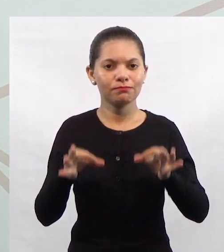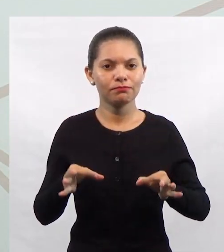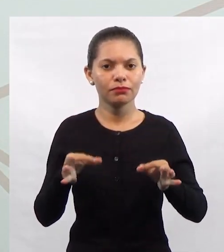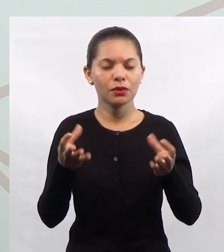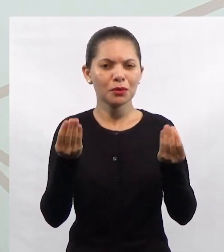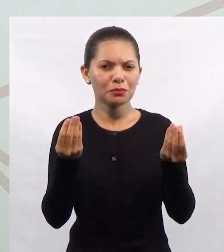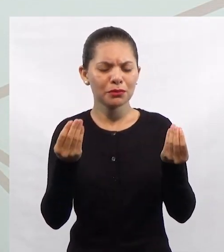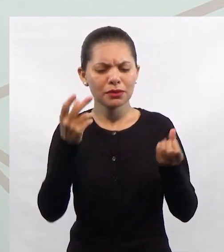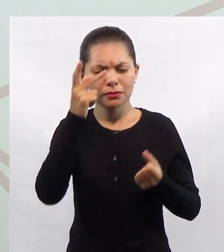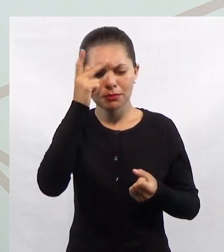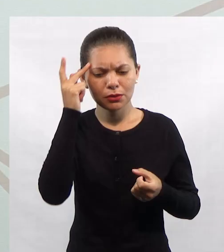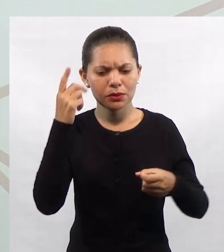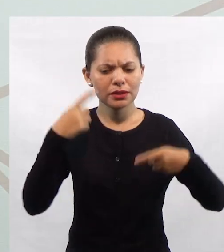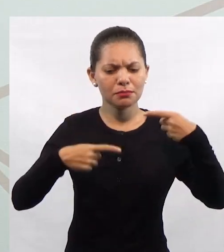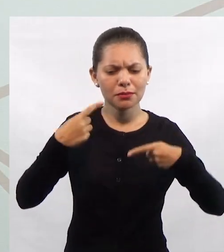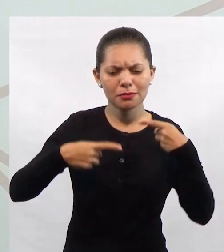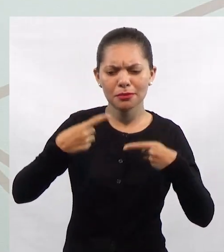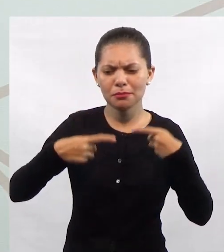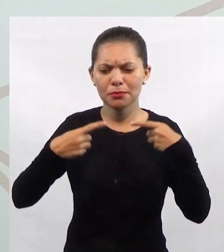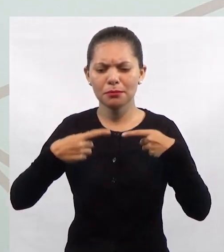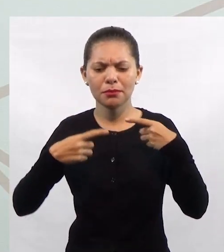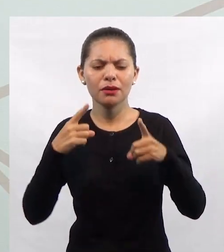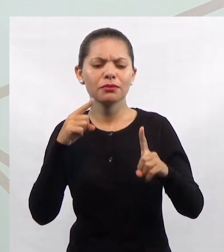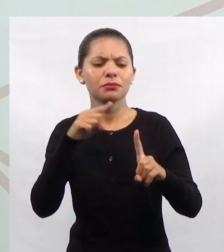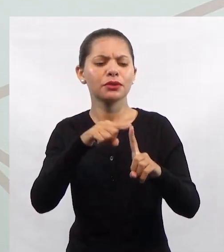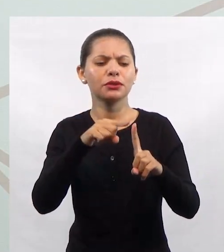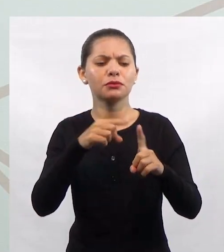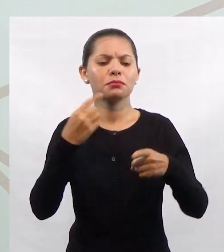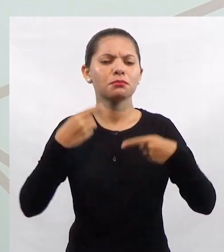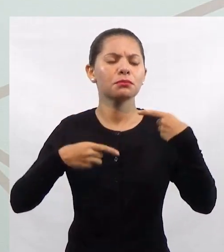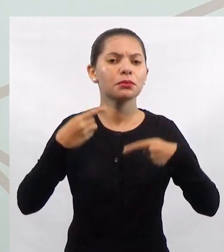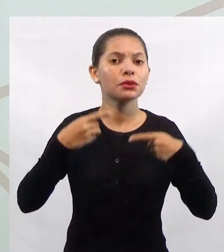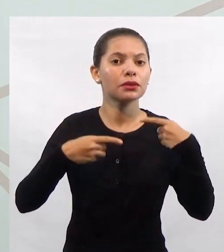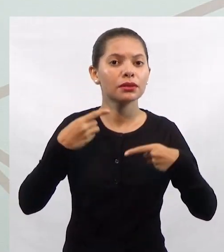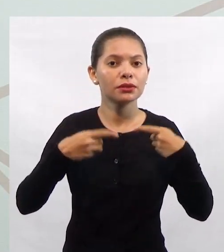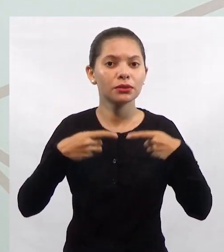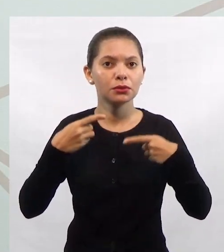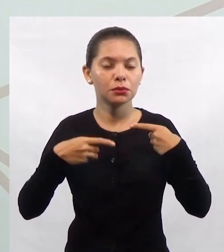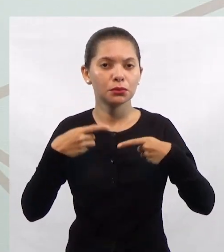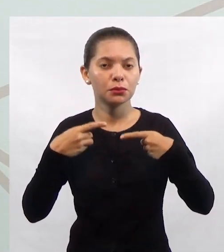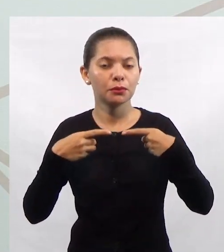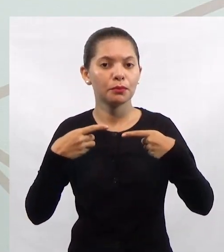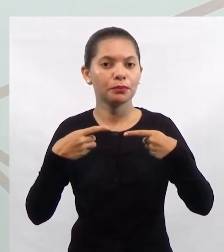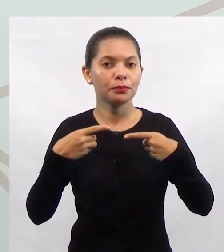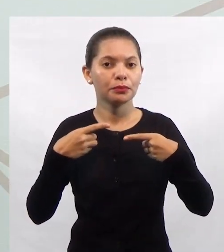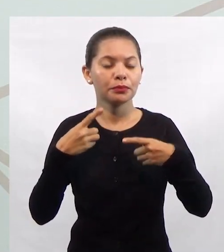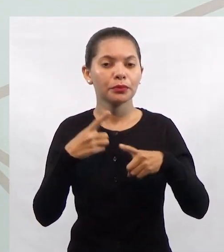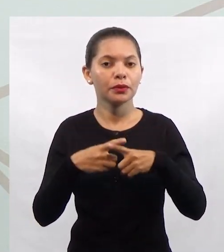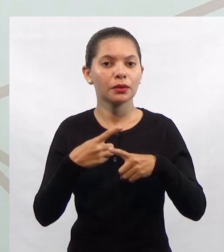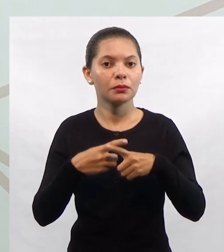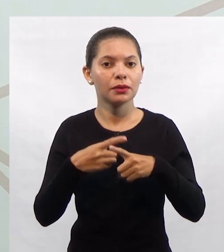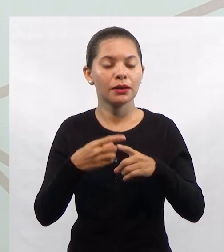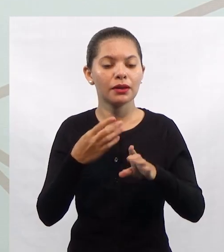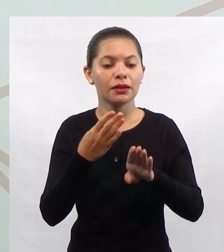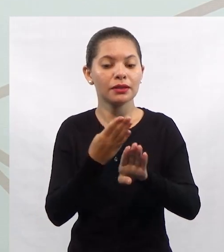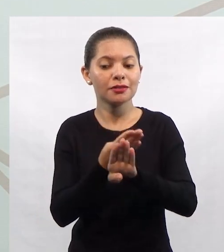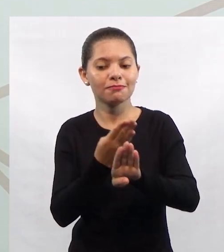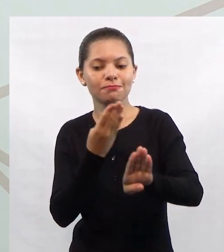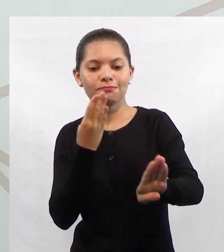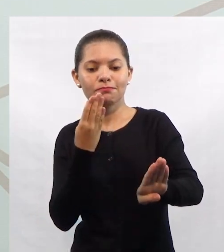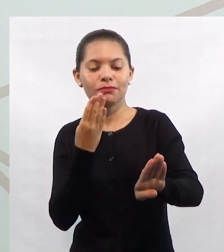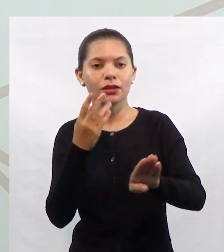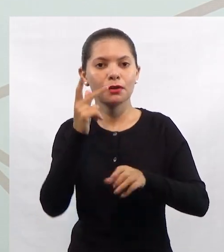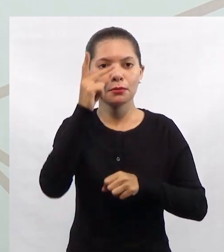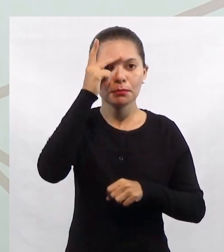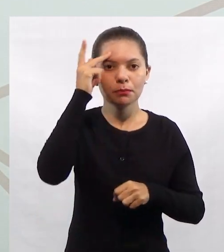muitas pessoas discutem um propósito político, um propósito ideológico, justamente de afastar as pessoas